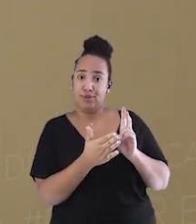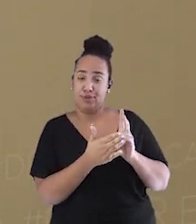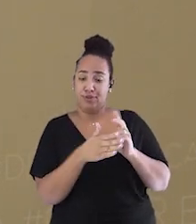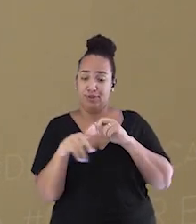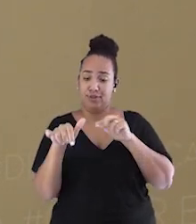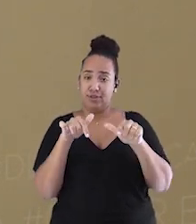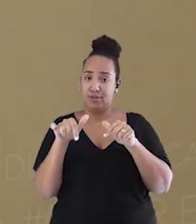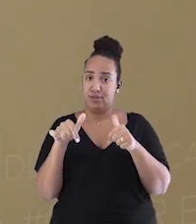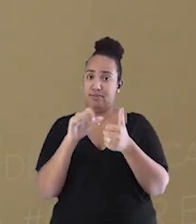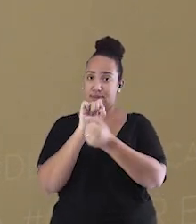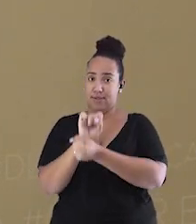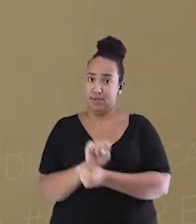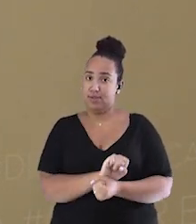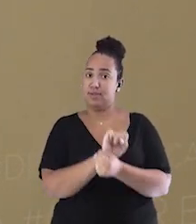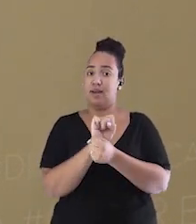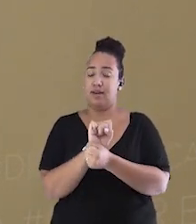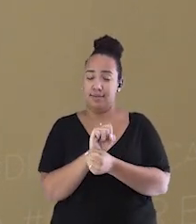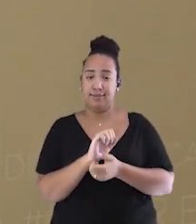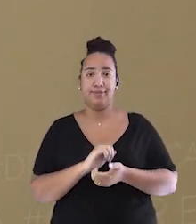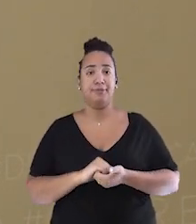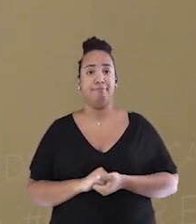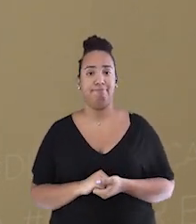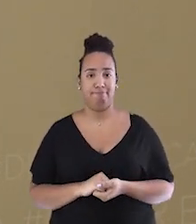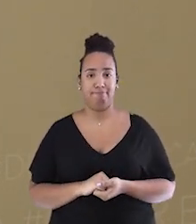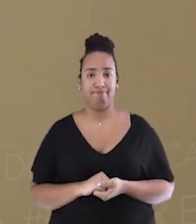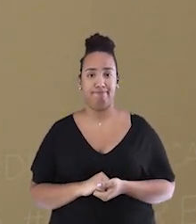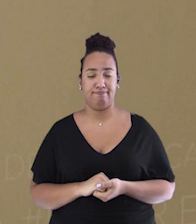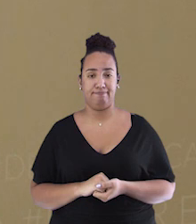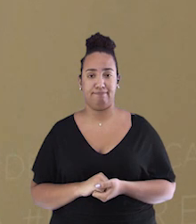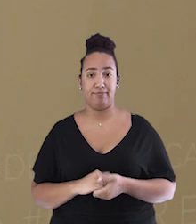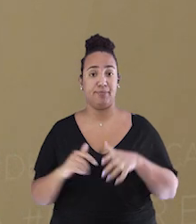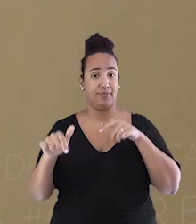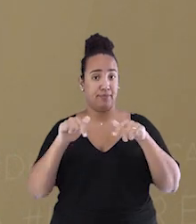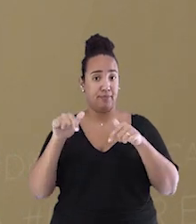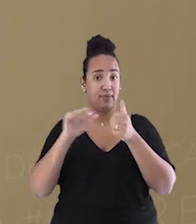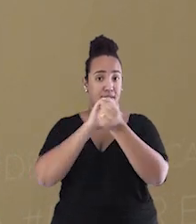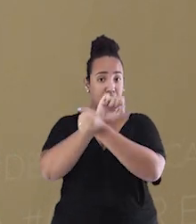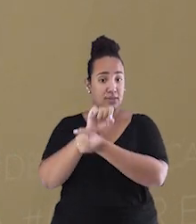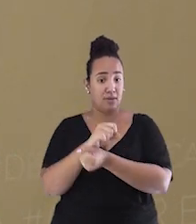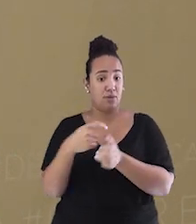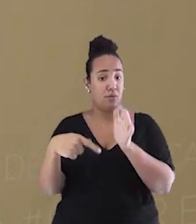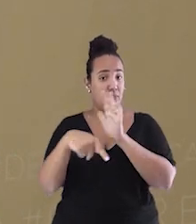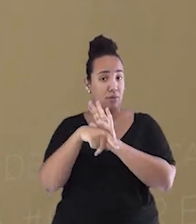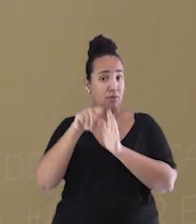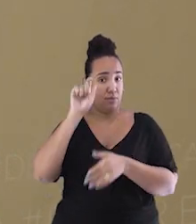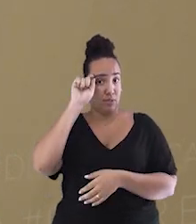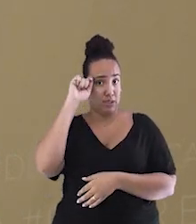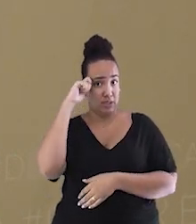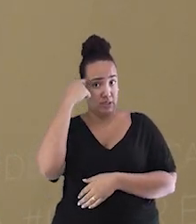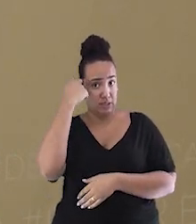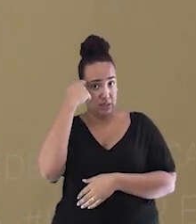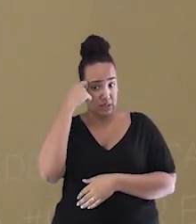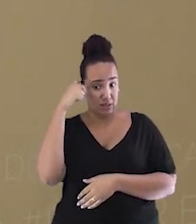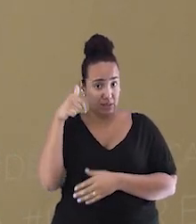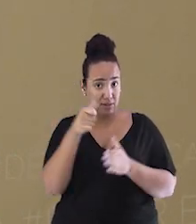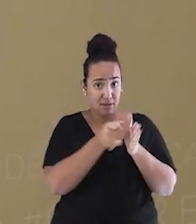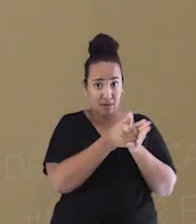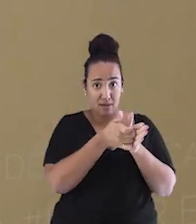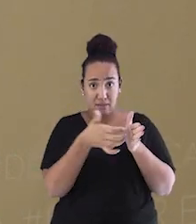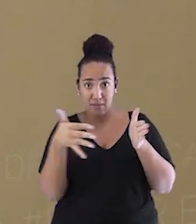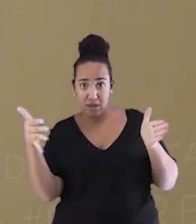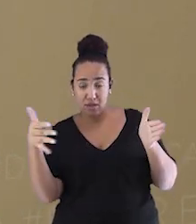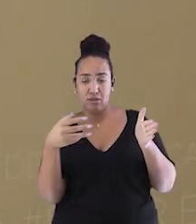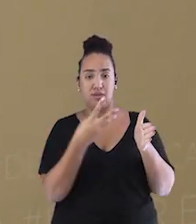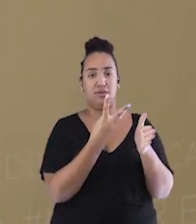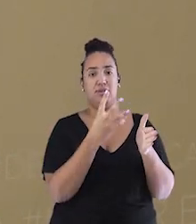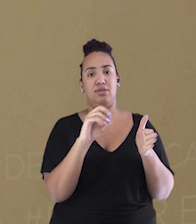trabalho escravo na colônia. O trabalho escravo realizado pelos negros africanos durou mais de 300 anos